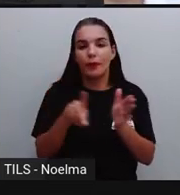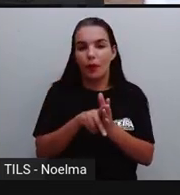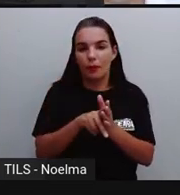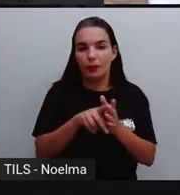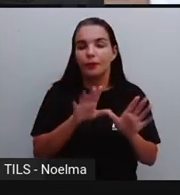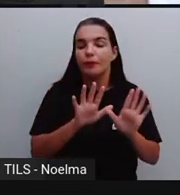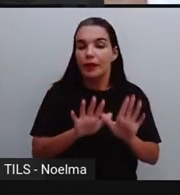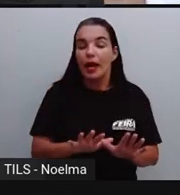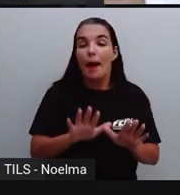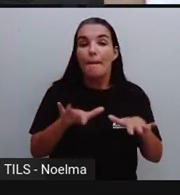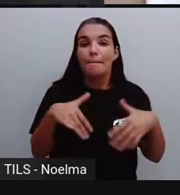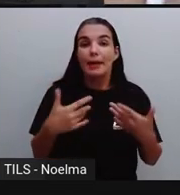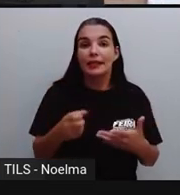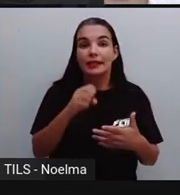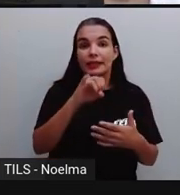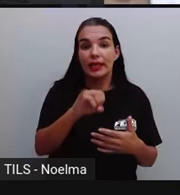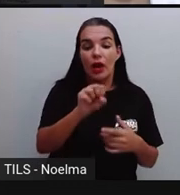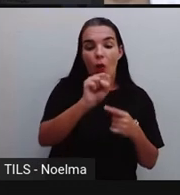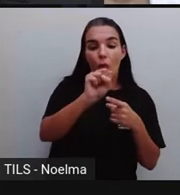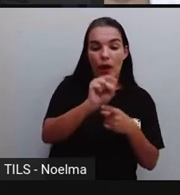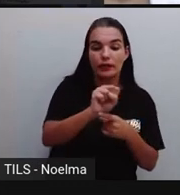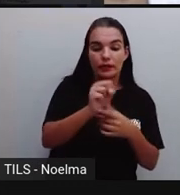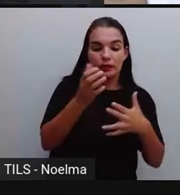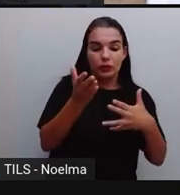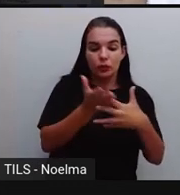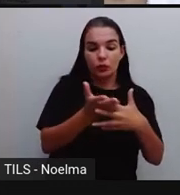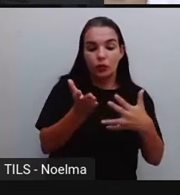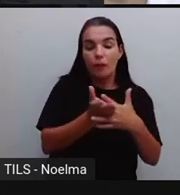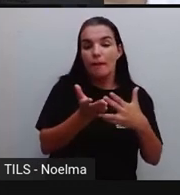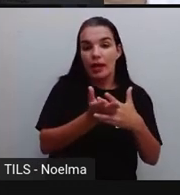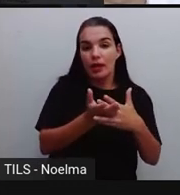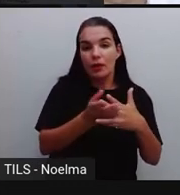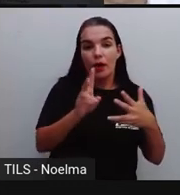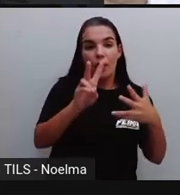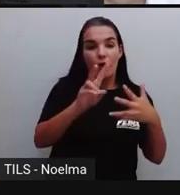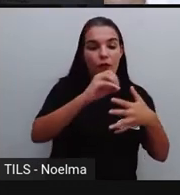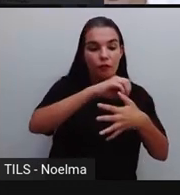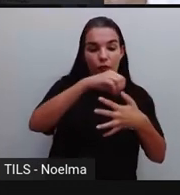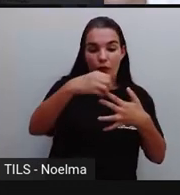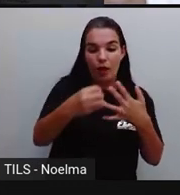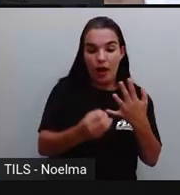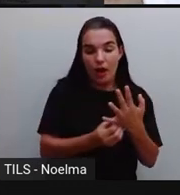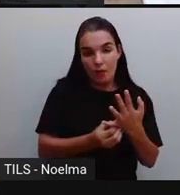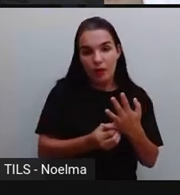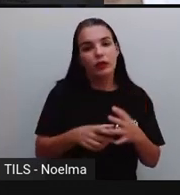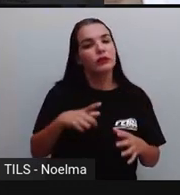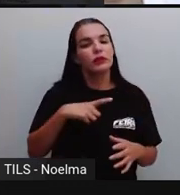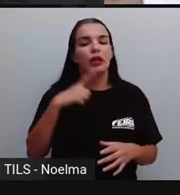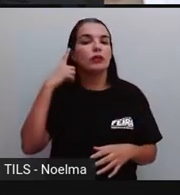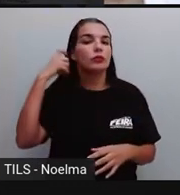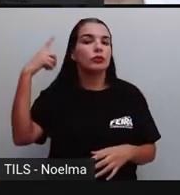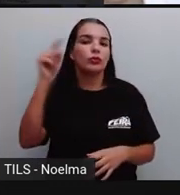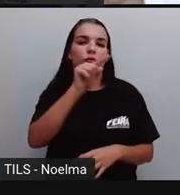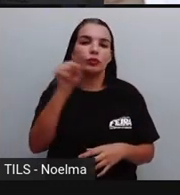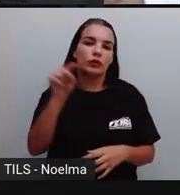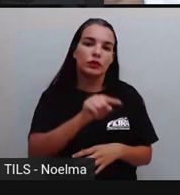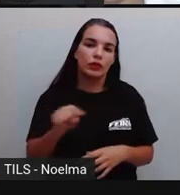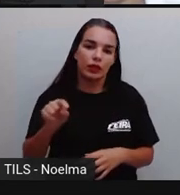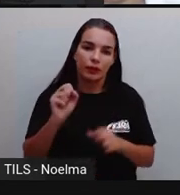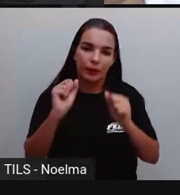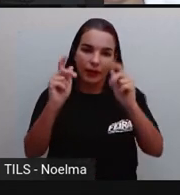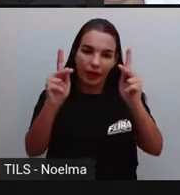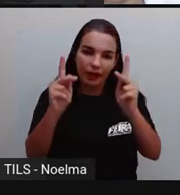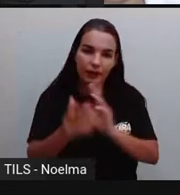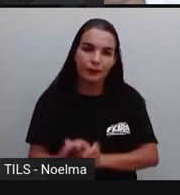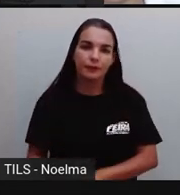entre duas vogais, ou seja, uma vogal antes dele e uma vogal depois, ele já vai ter o som de Z, tá